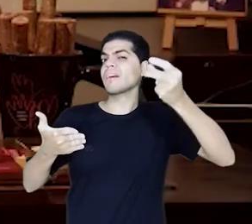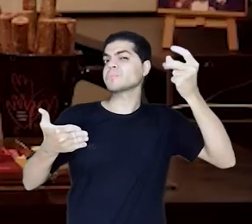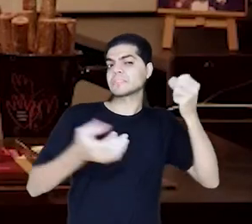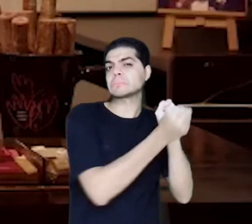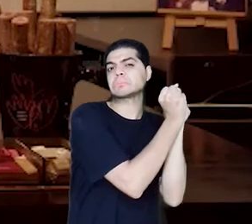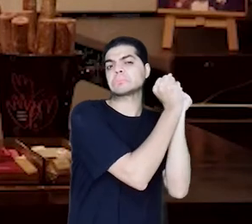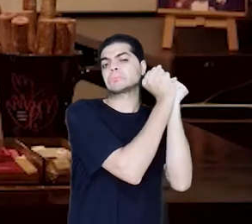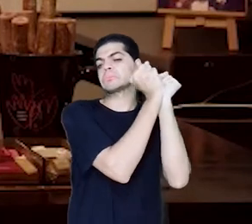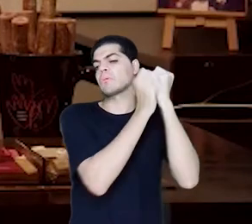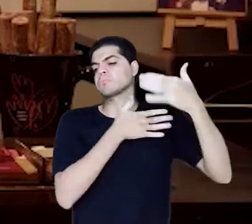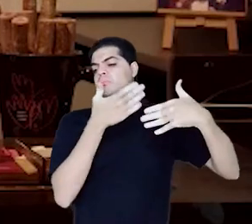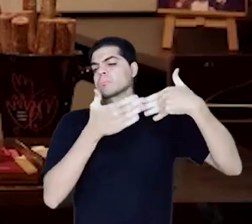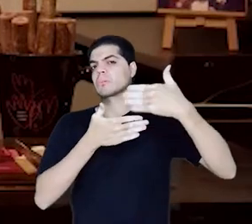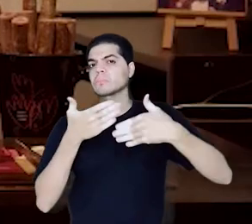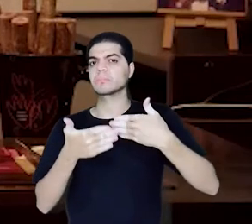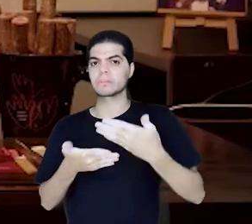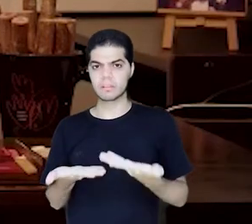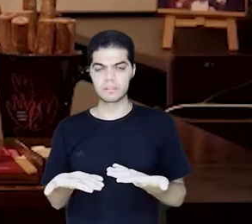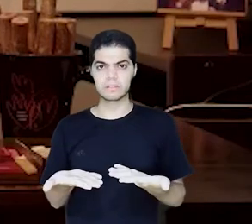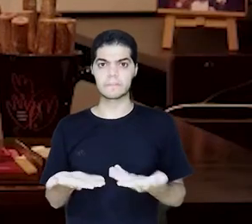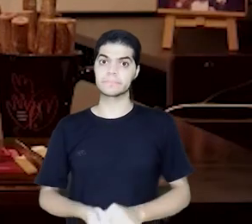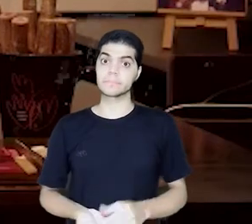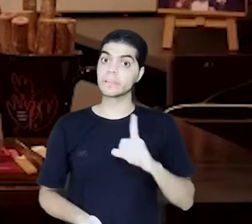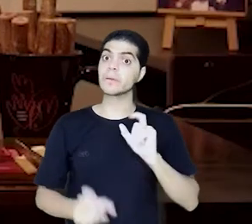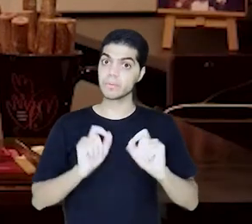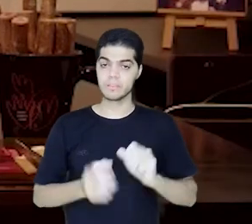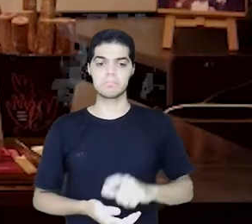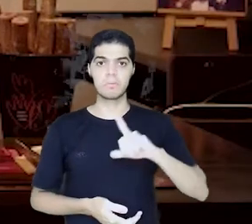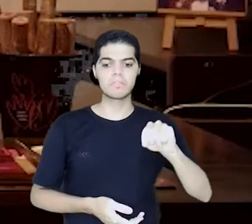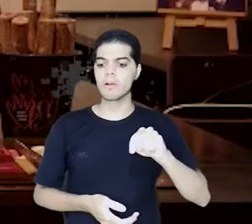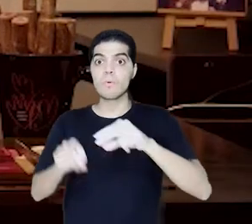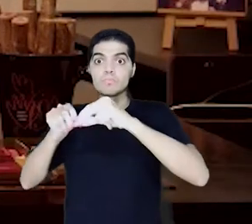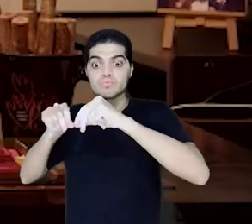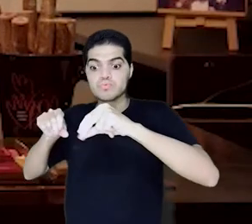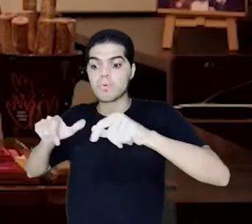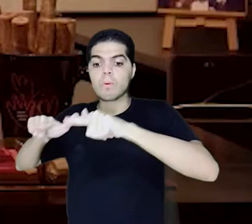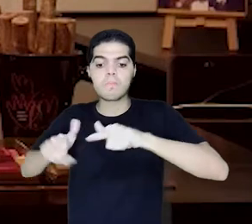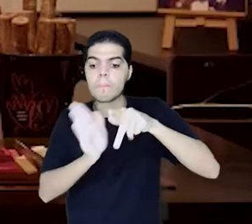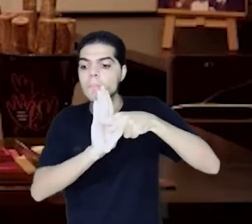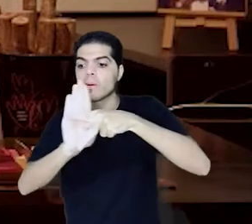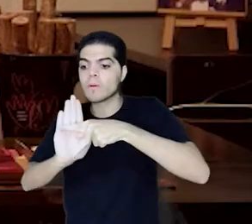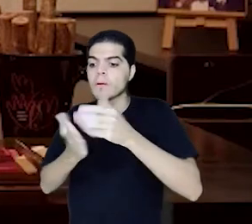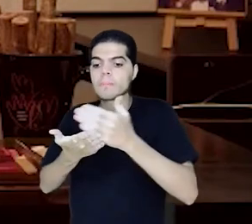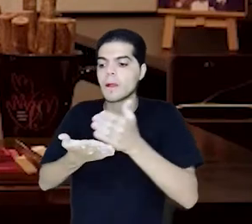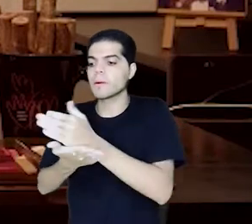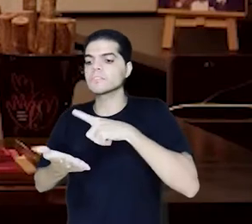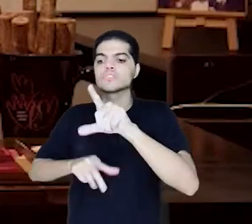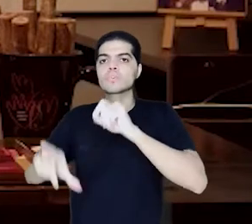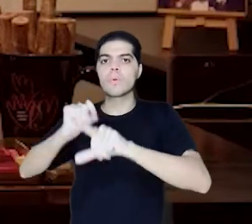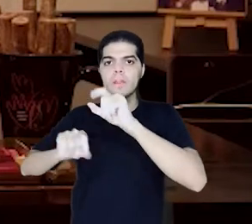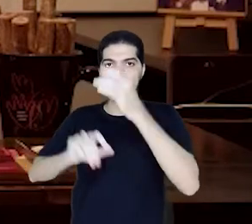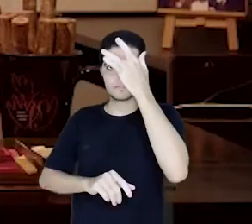exatamente desse tempo, né? Tem que fazer uma divisão das terras pelas pessoas que precisam de plantar. Porque